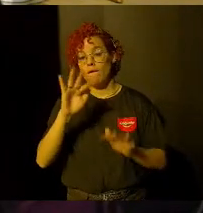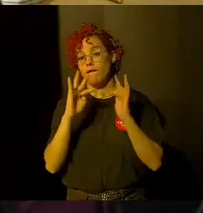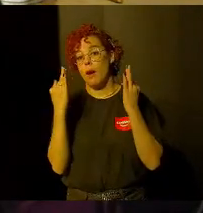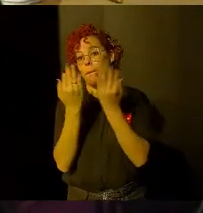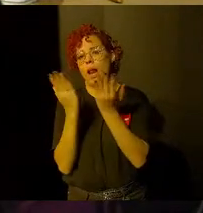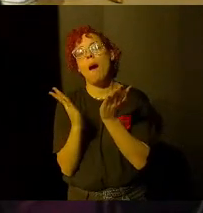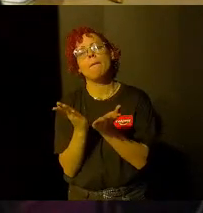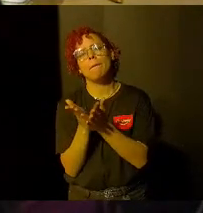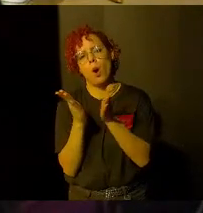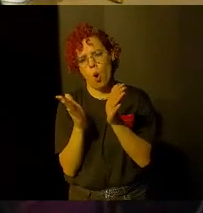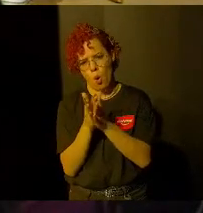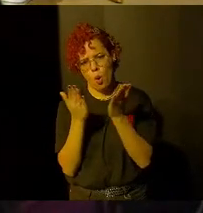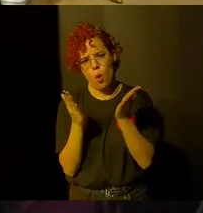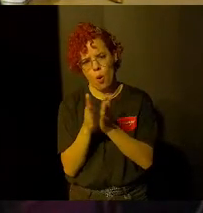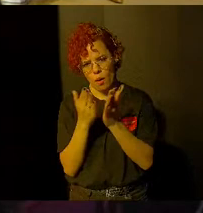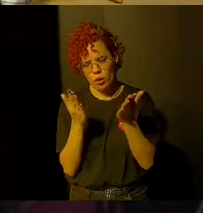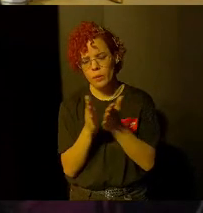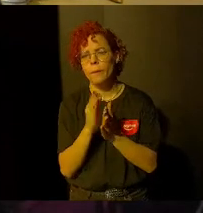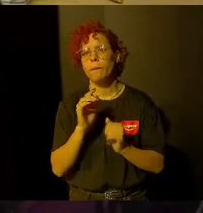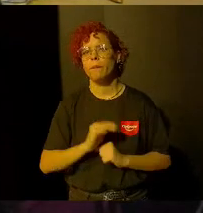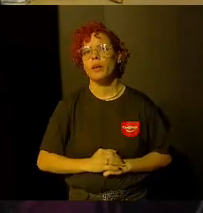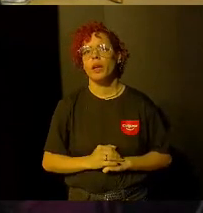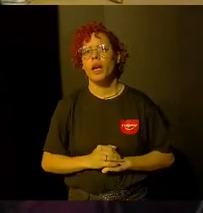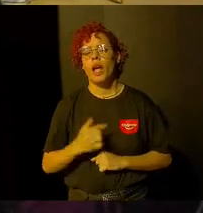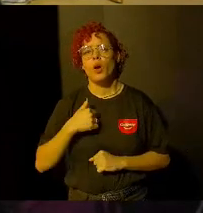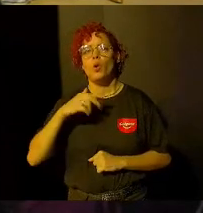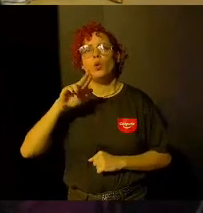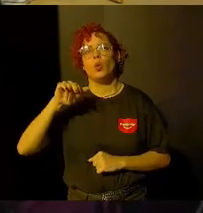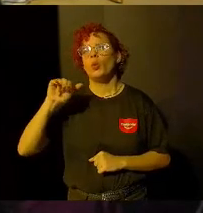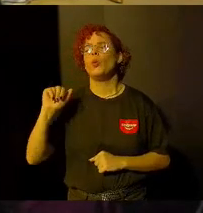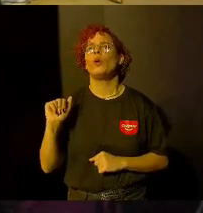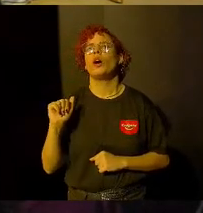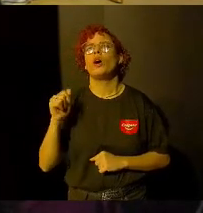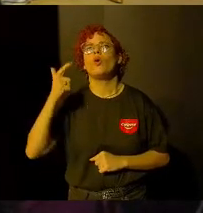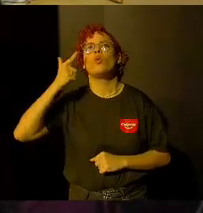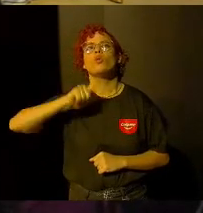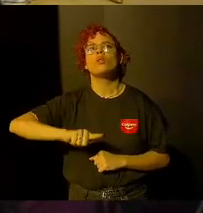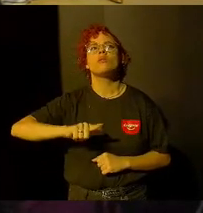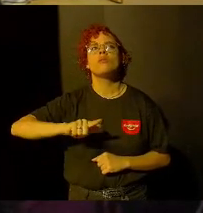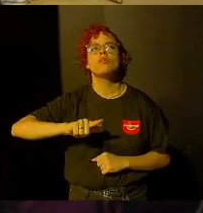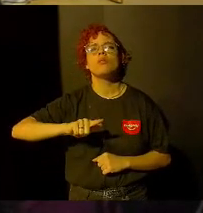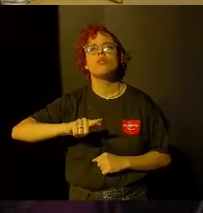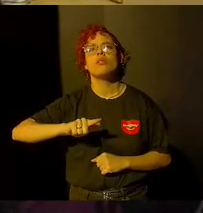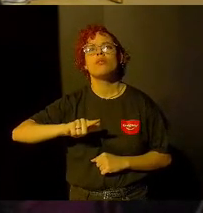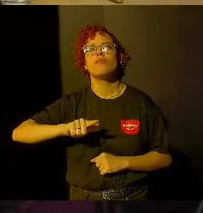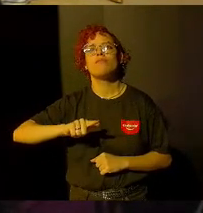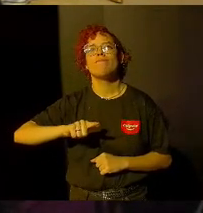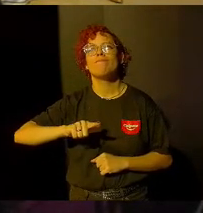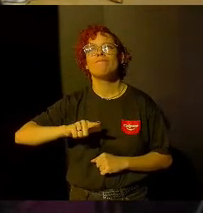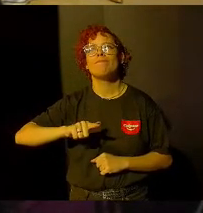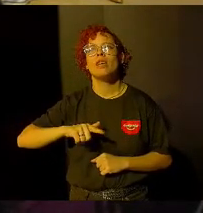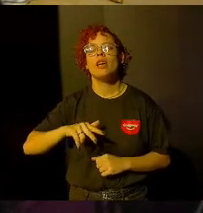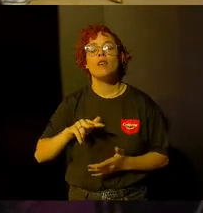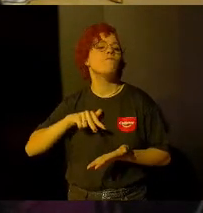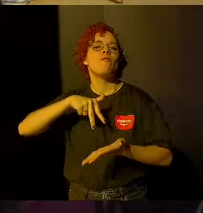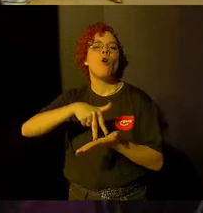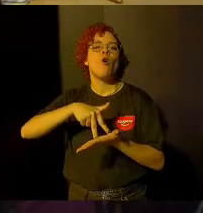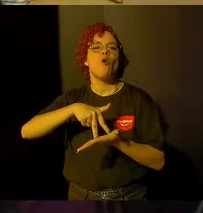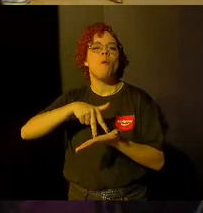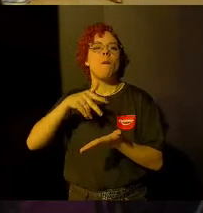e nunca consegui interpretar o papel do irmão mais velho